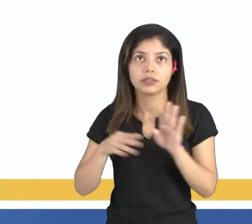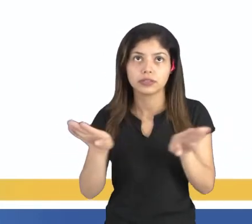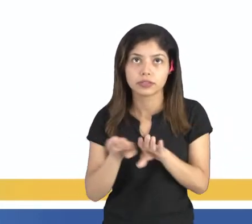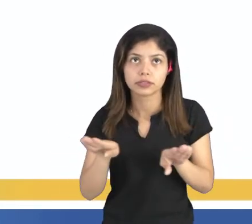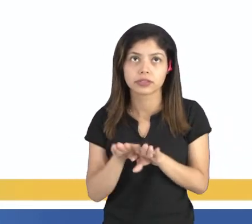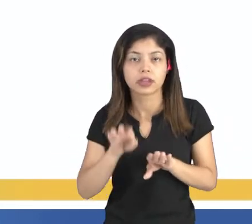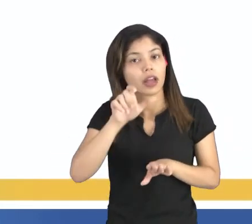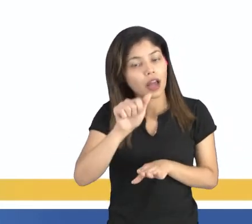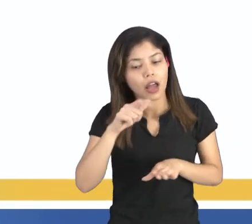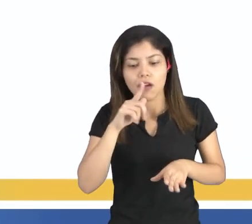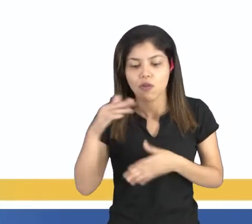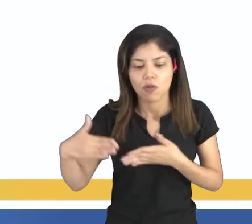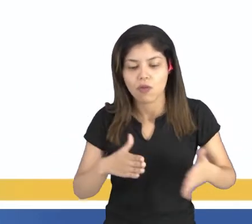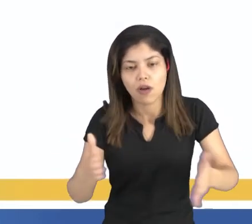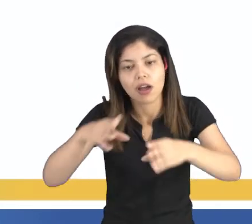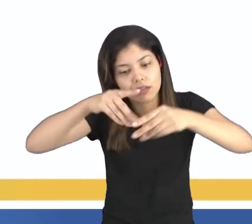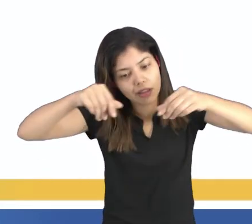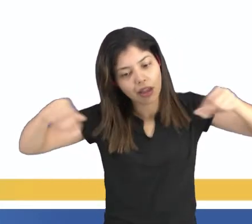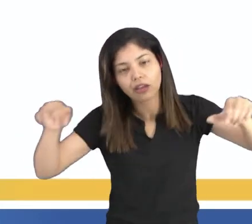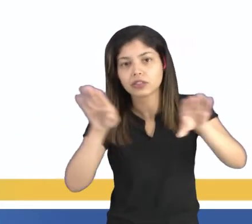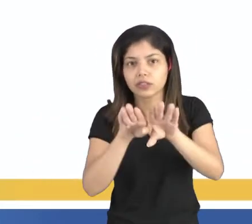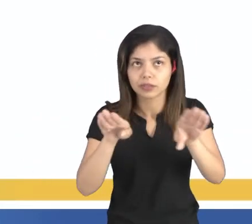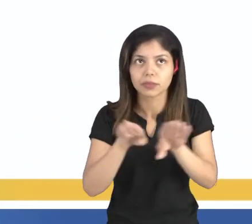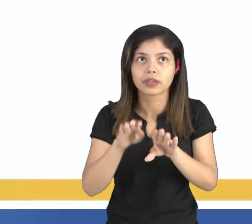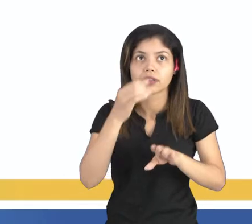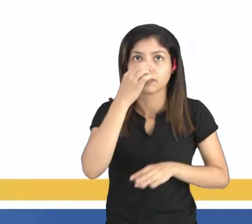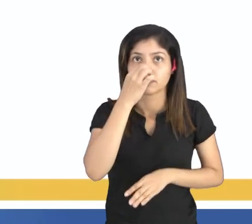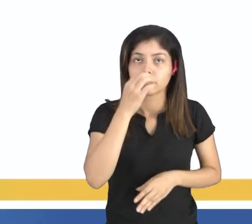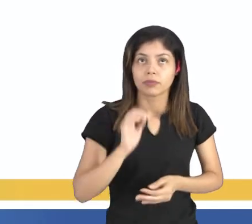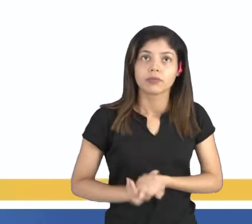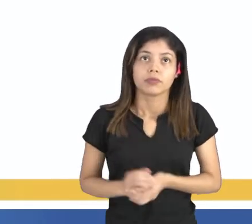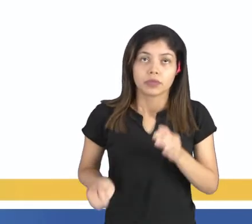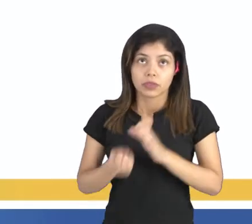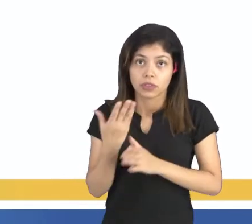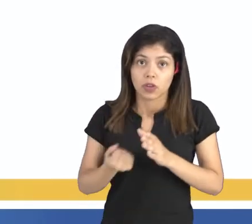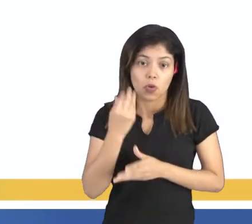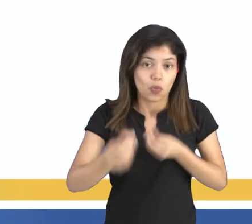marinha, aquática e até mesmo terrestre. A introdução de